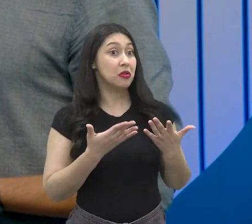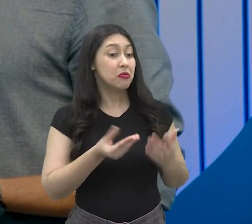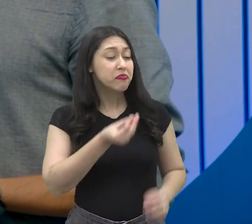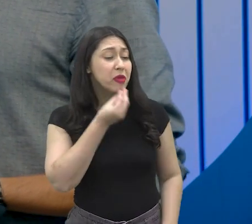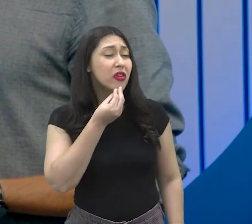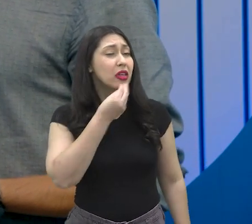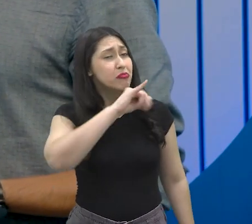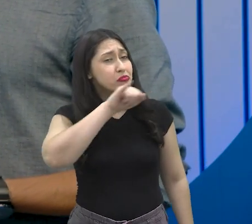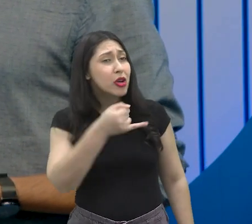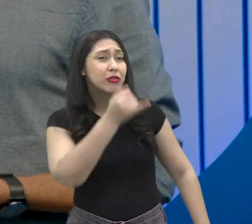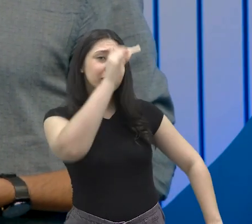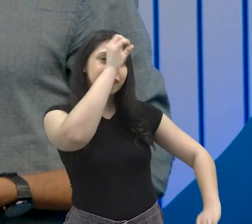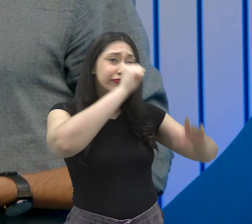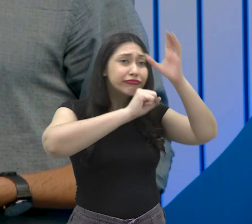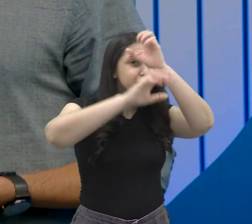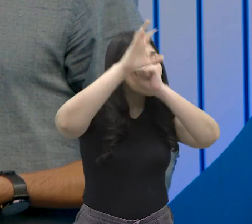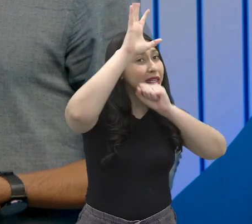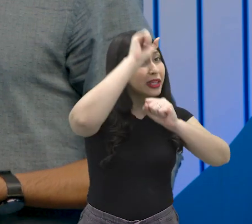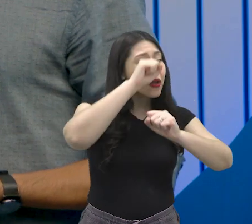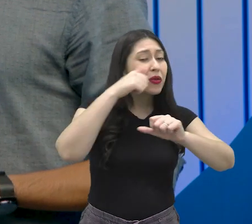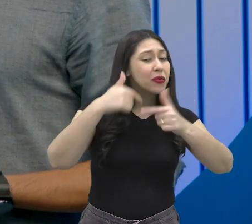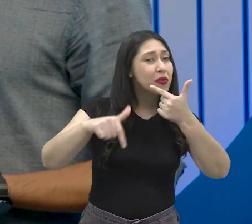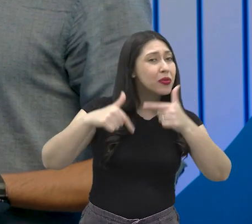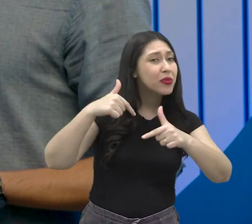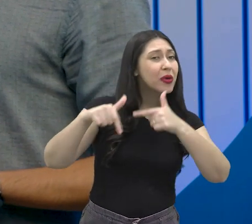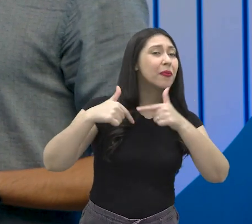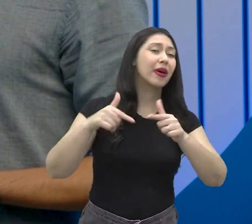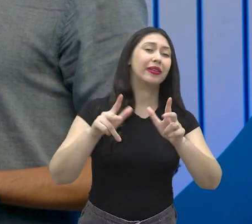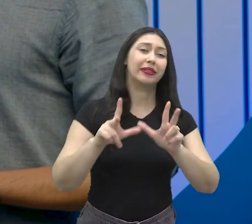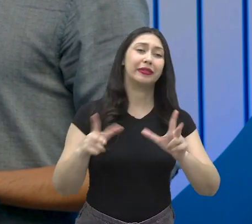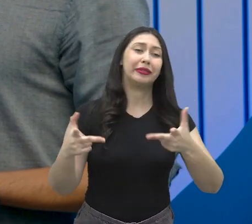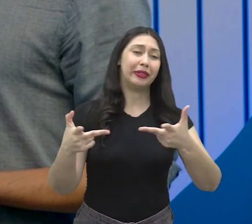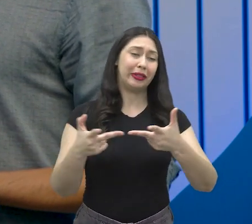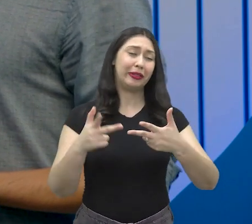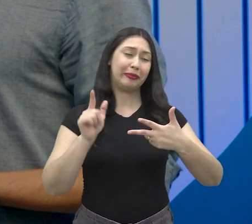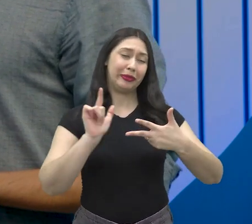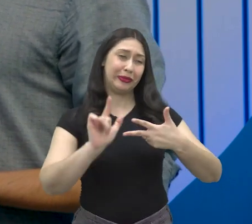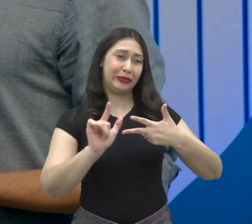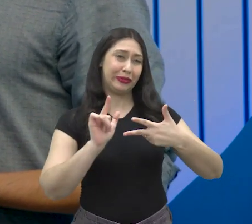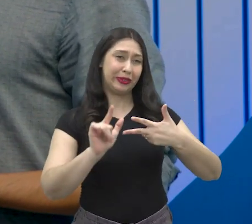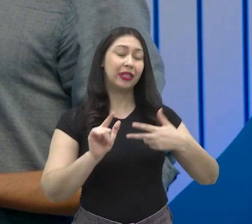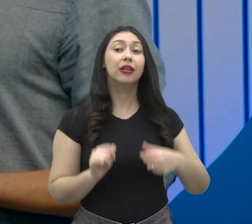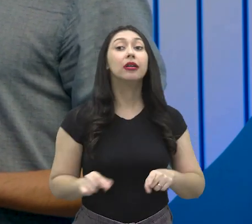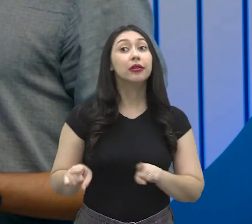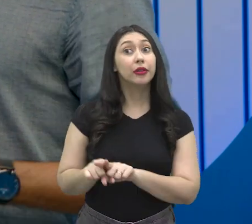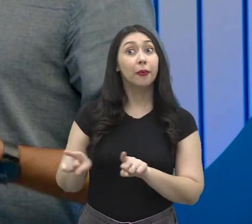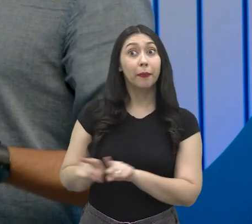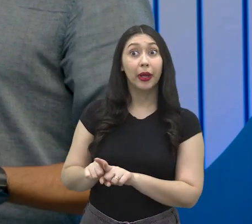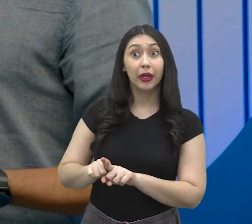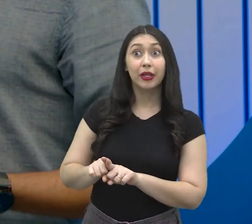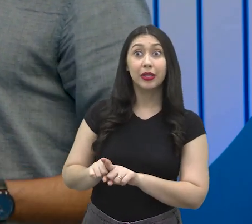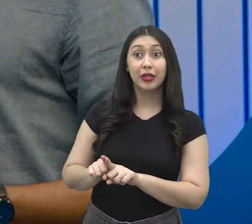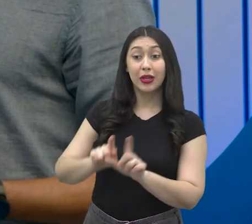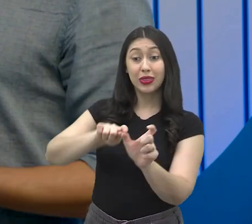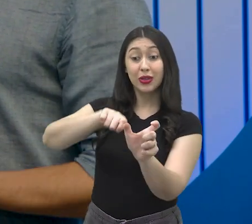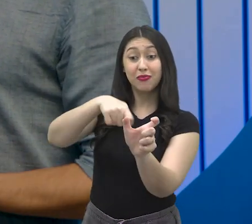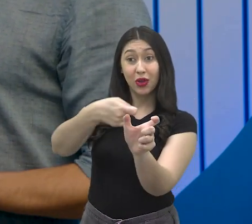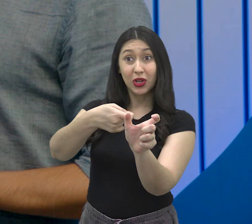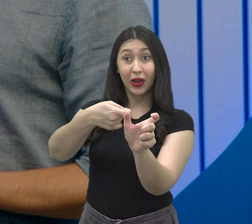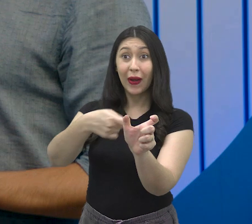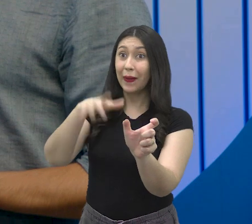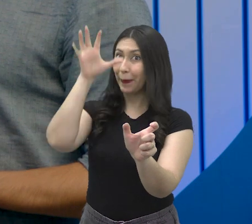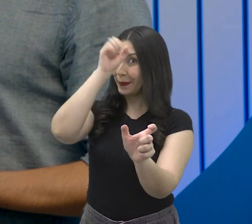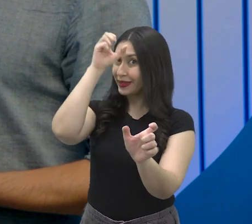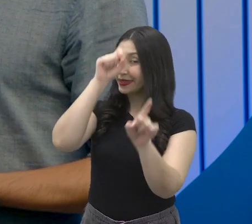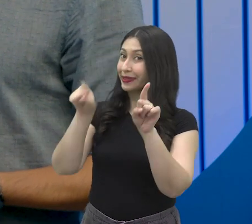a oportunidade para aprender um pouco mais dos trabalhos realizados aqui pelo Poder Legislativo, né? E aprender o vocabulário usado